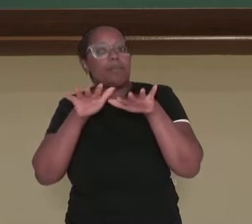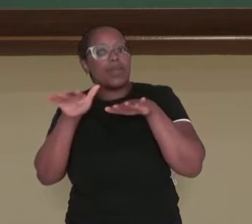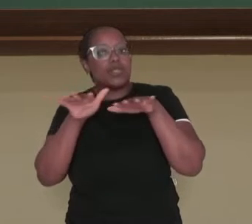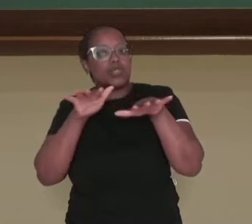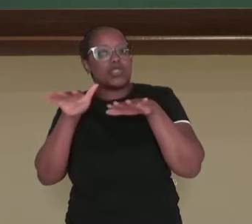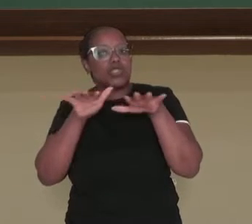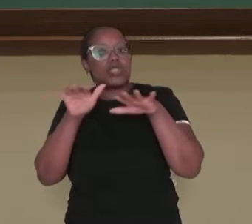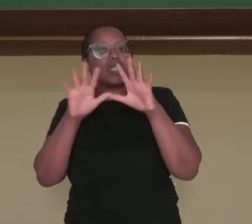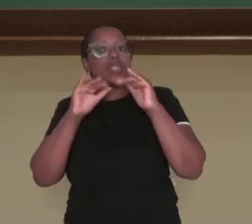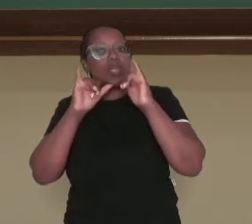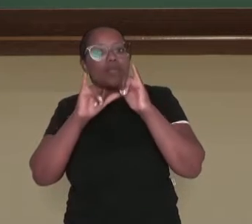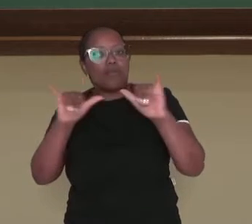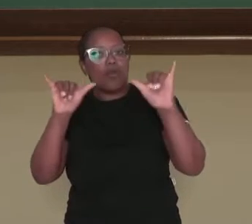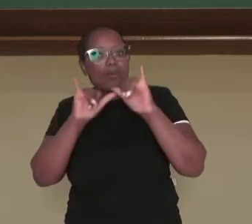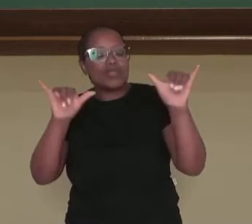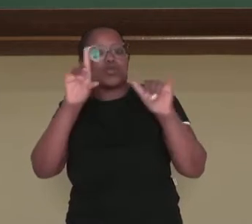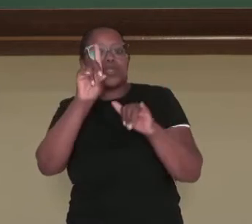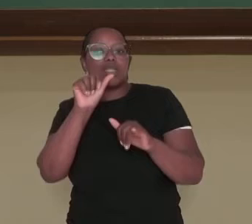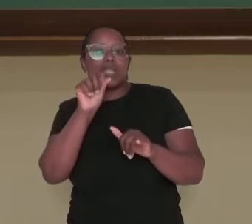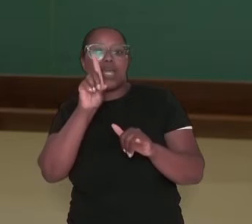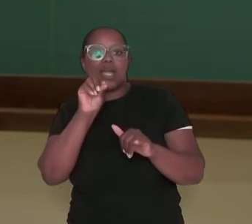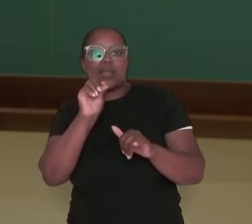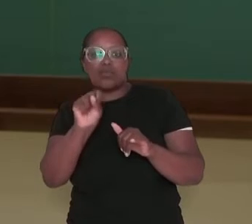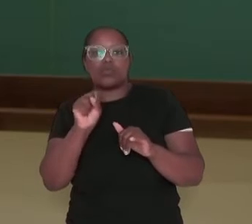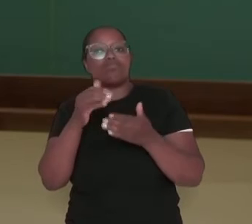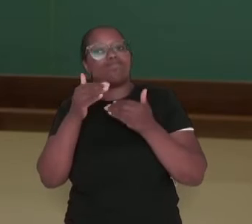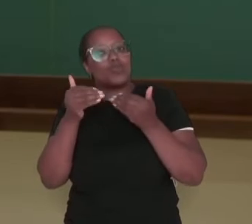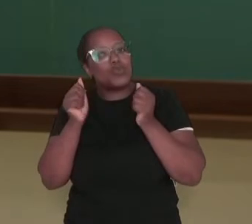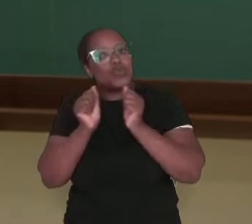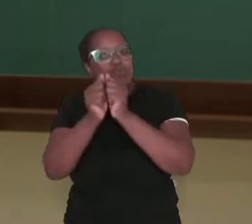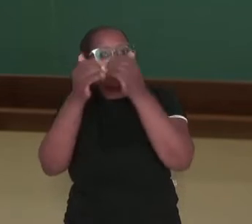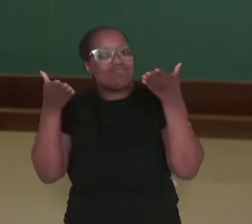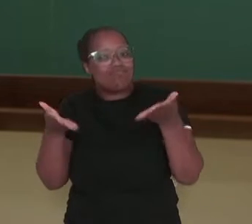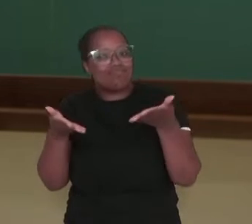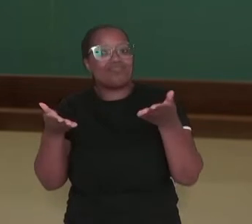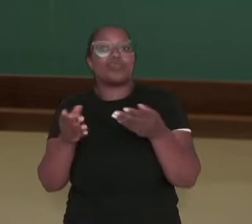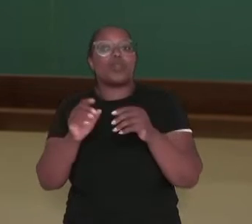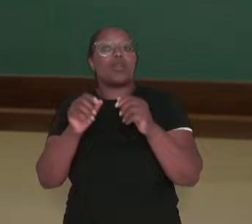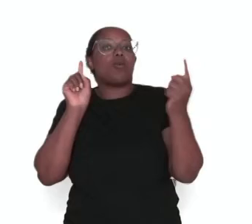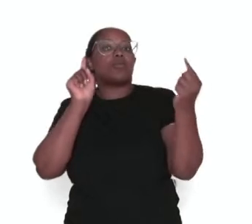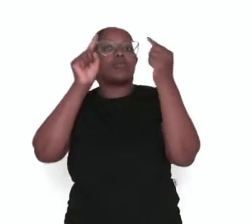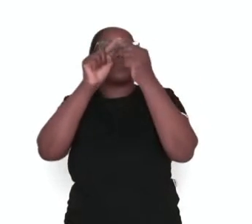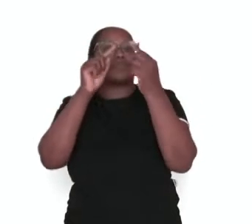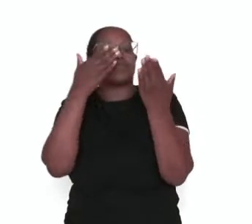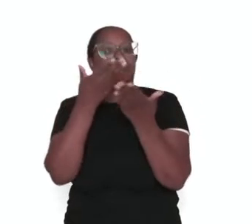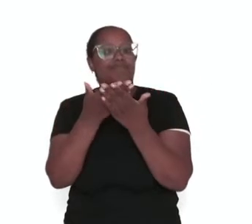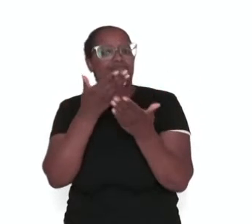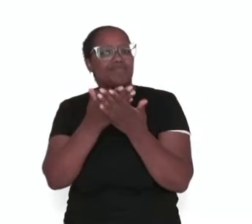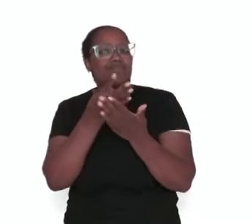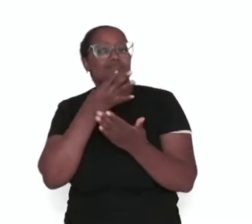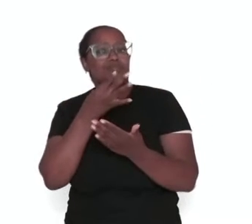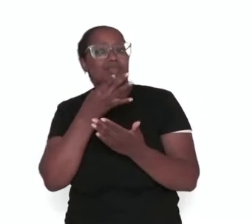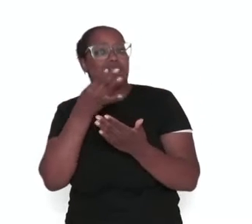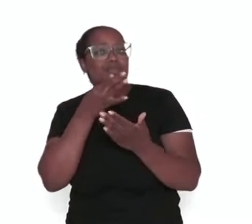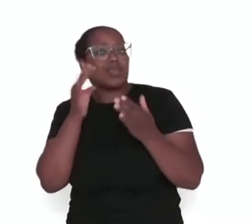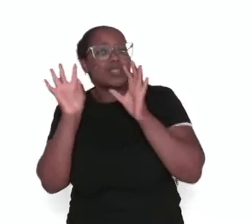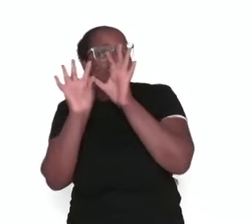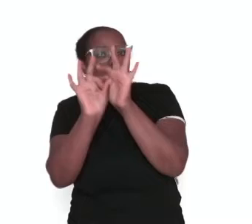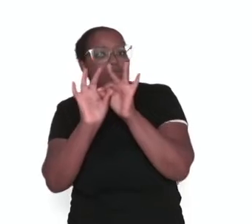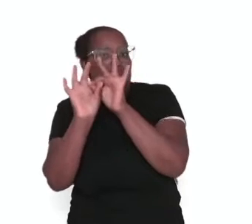de dados. Então, acompanhe aqui comigo. Objetivos da aula: conhecer as unidades